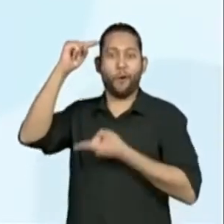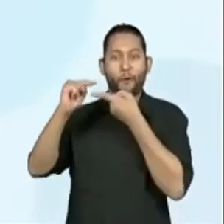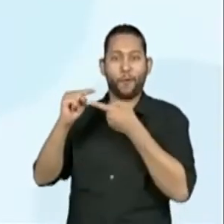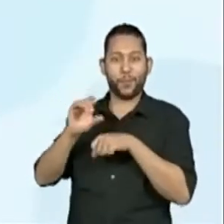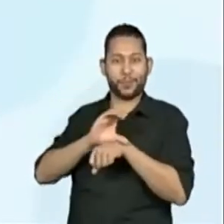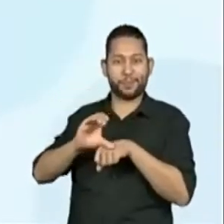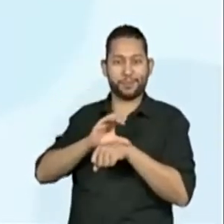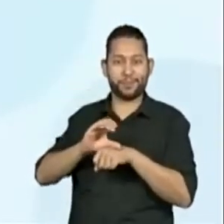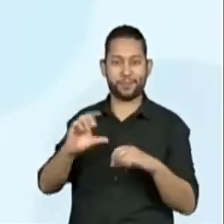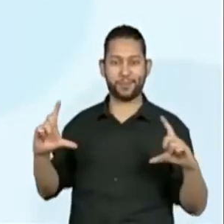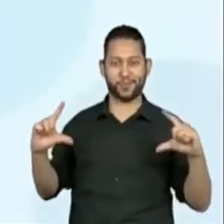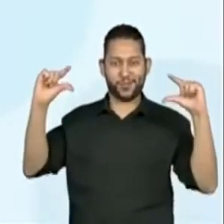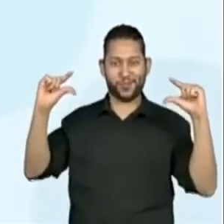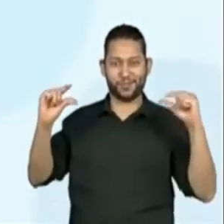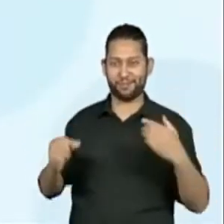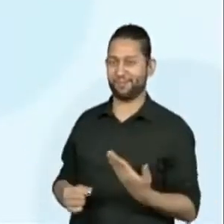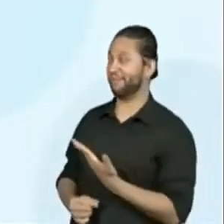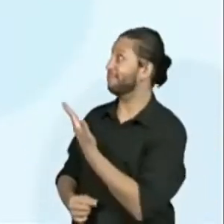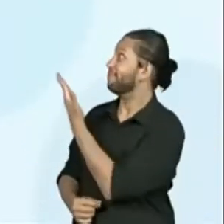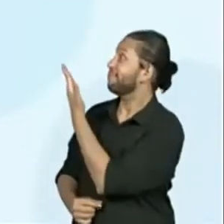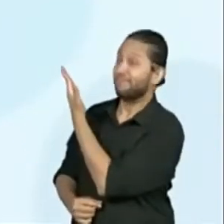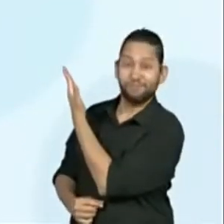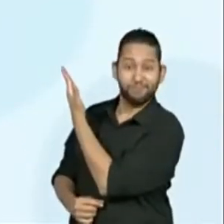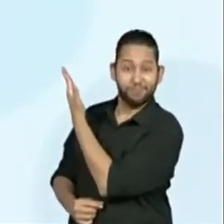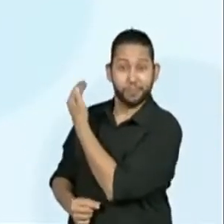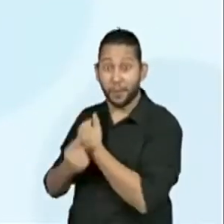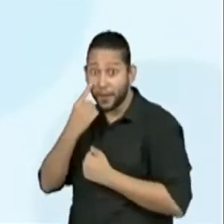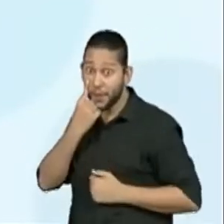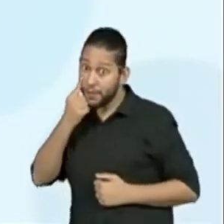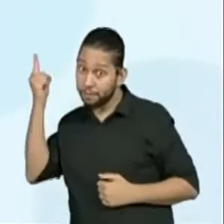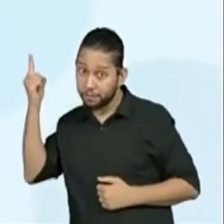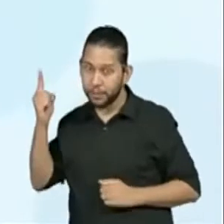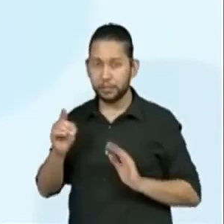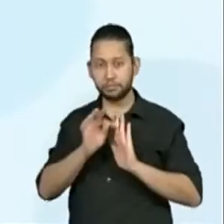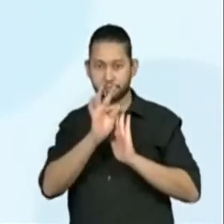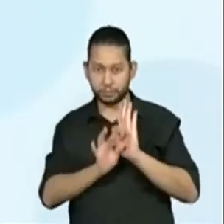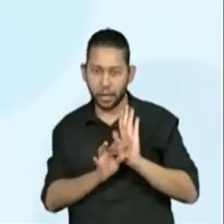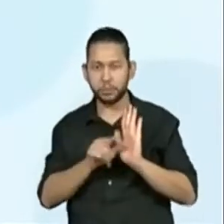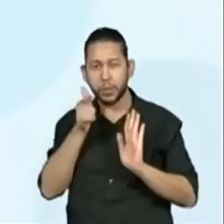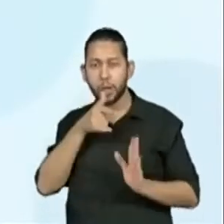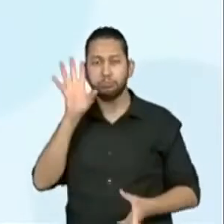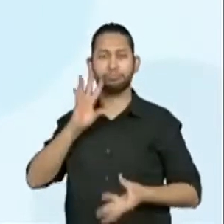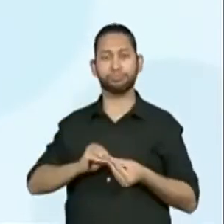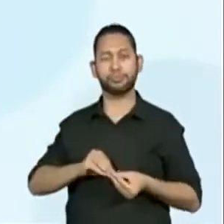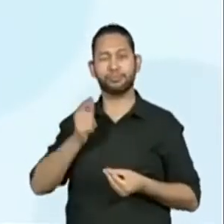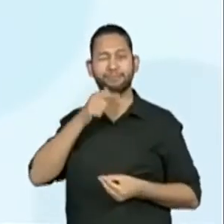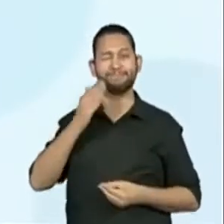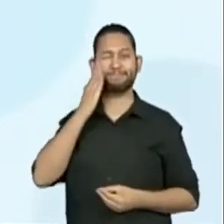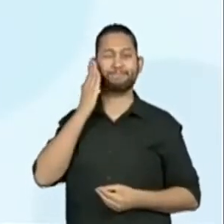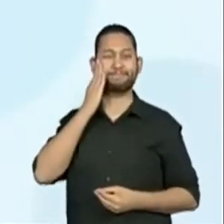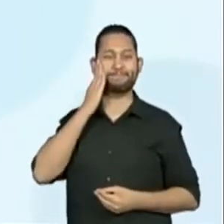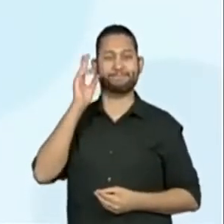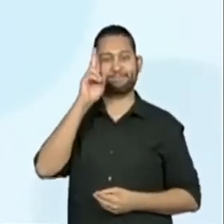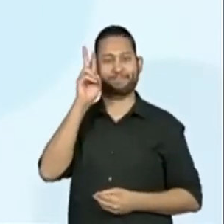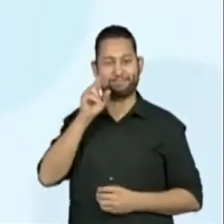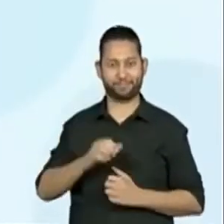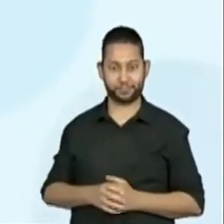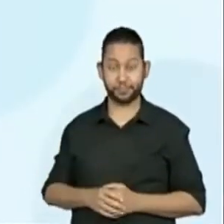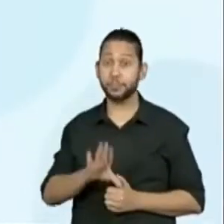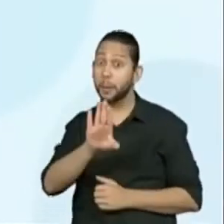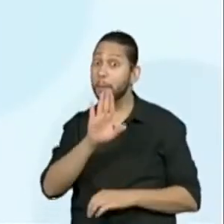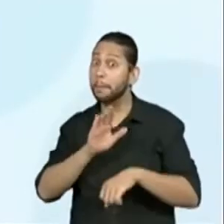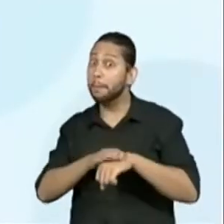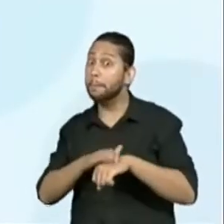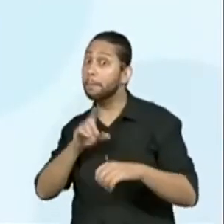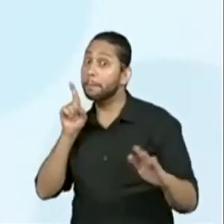certo para que a gente Observe esse texto e consiga realizar é a resolução dessa